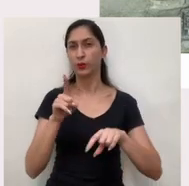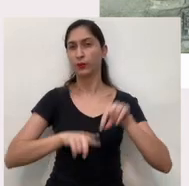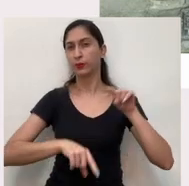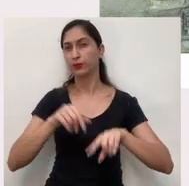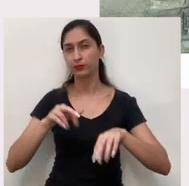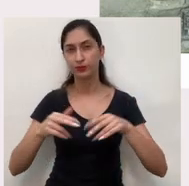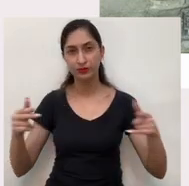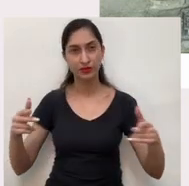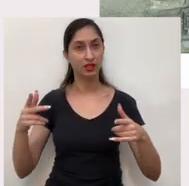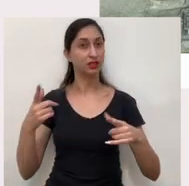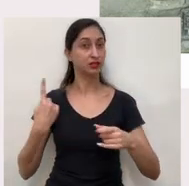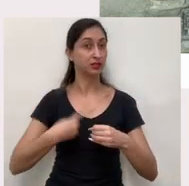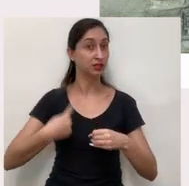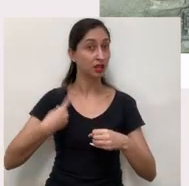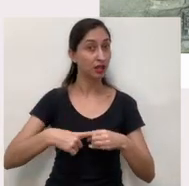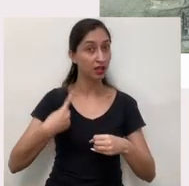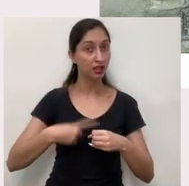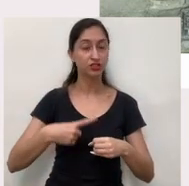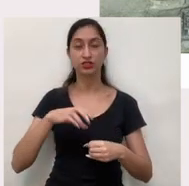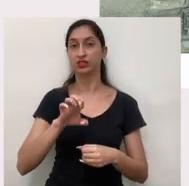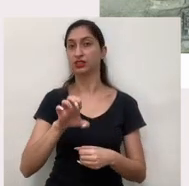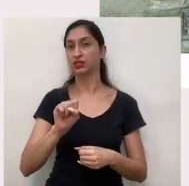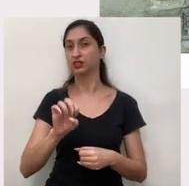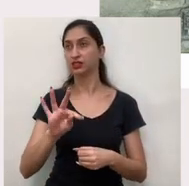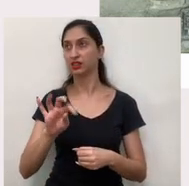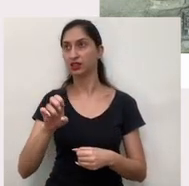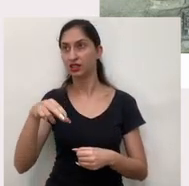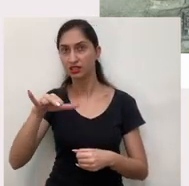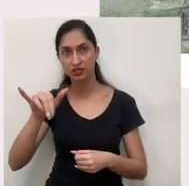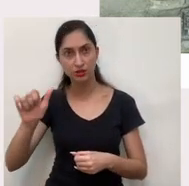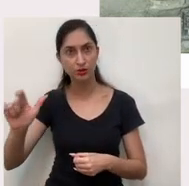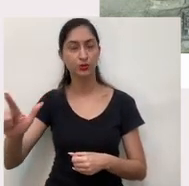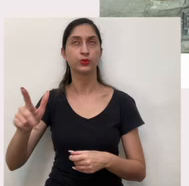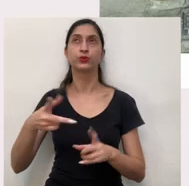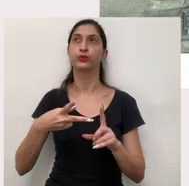né, de estêncil, números,